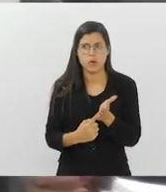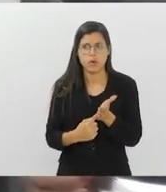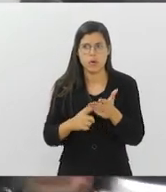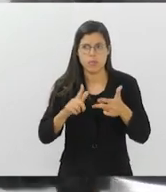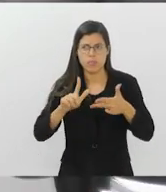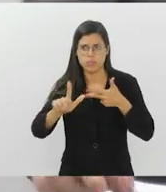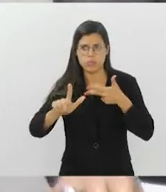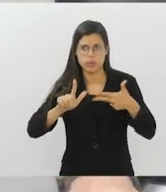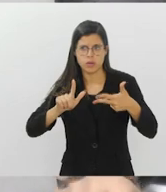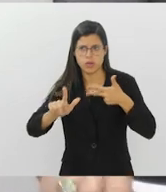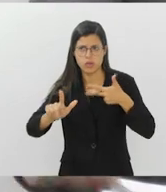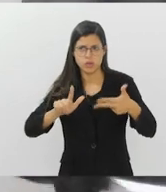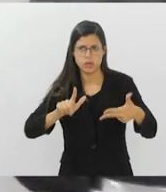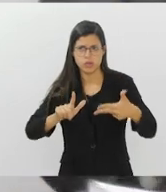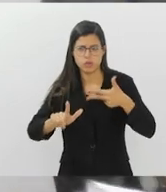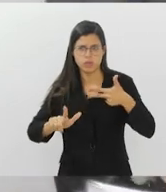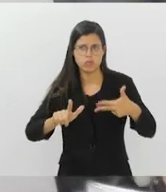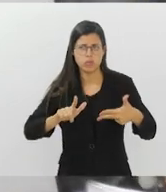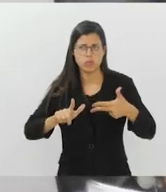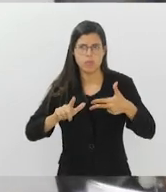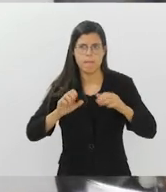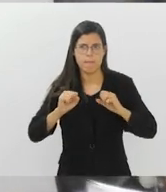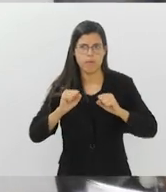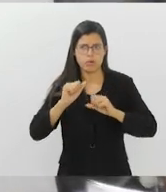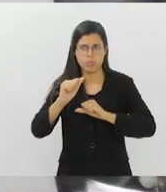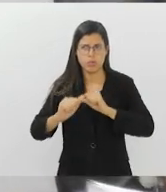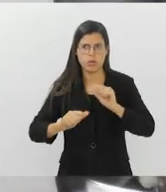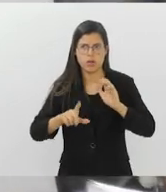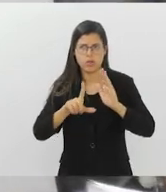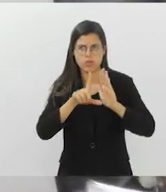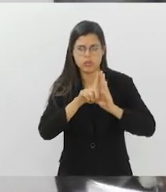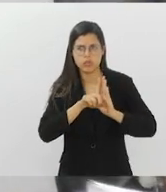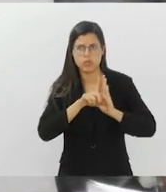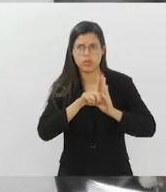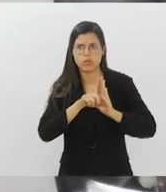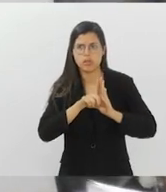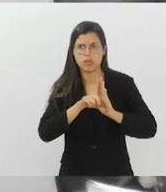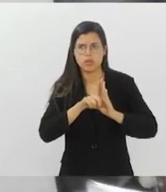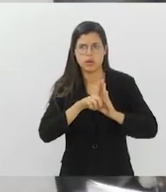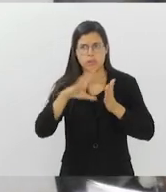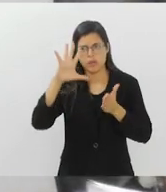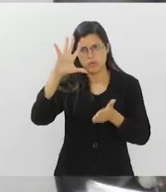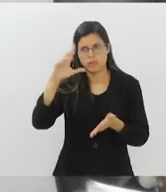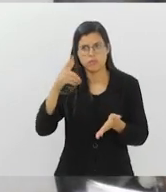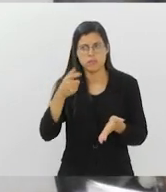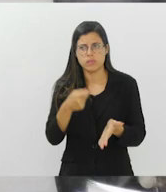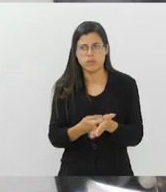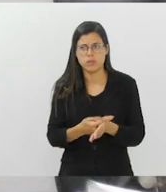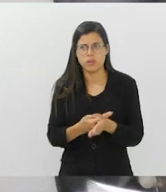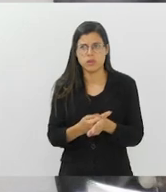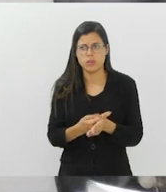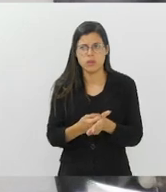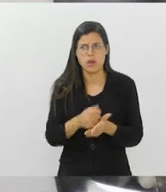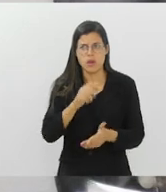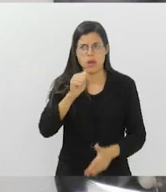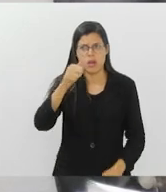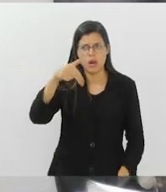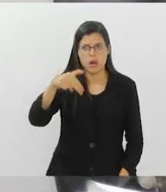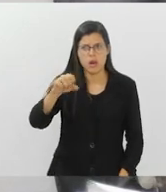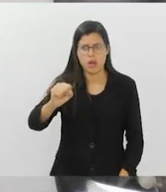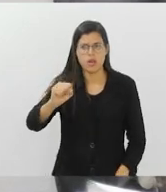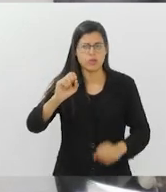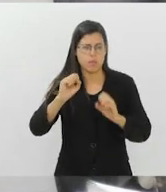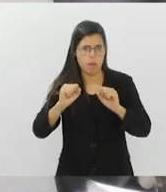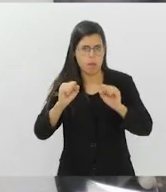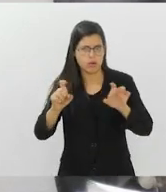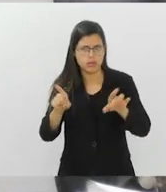Legislativo tem como modificar a legislação para que seja definido e a Agência Nacional de Saúde pode também